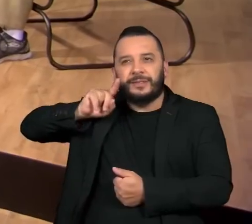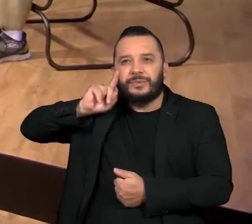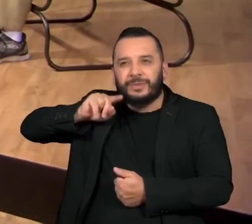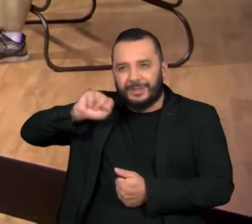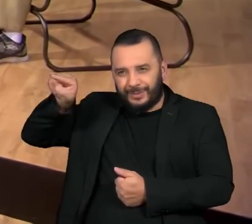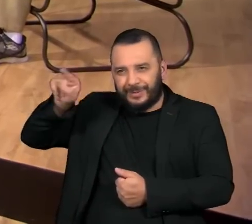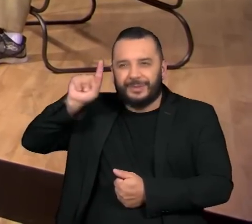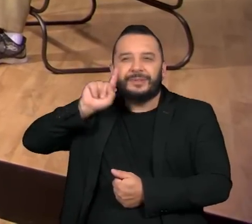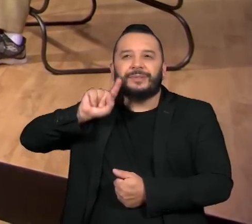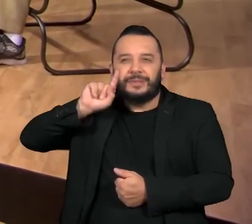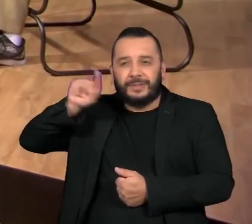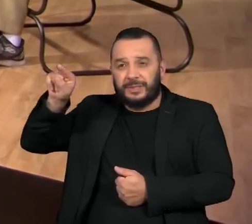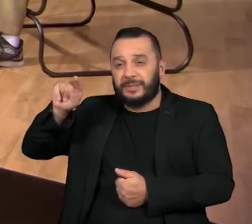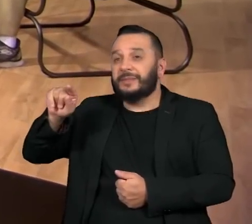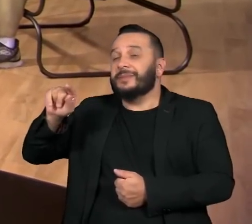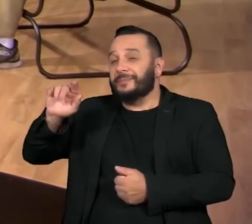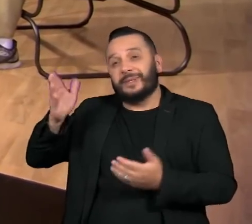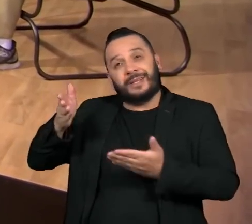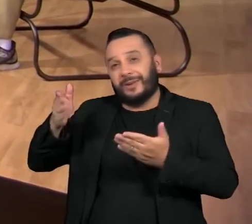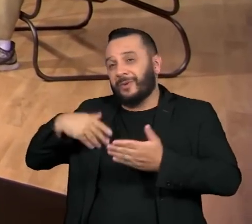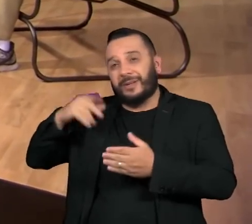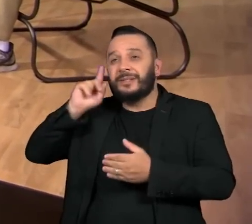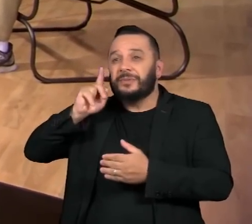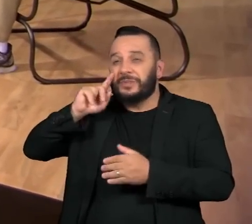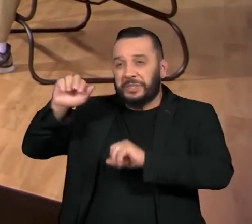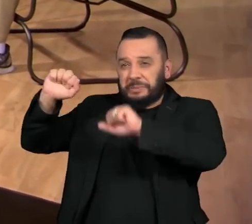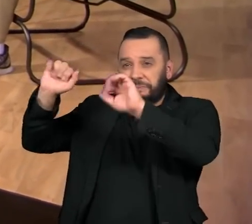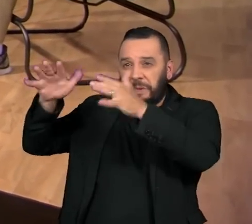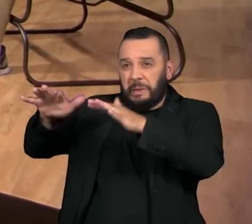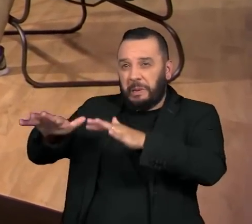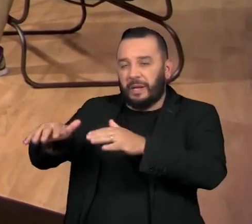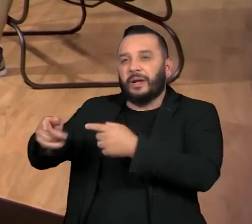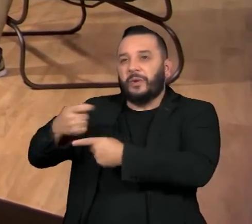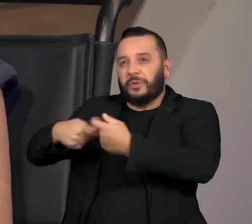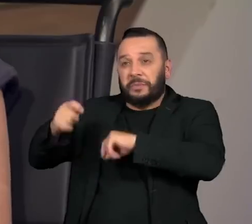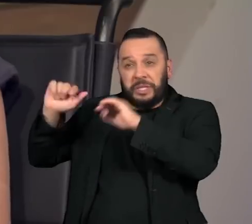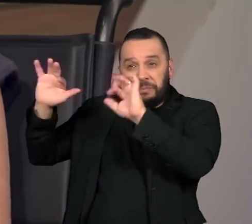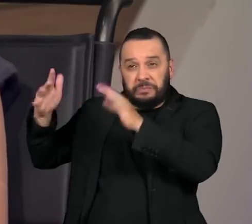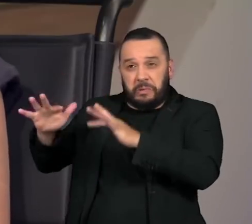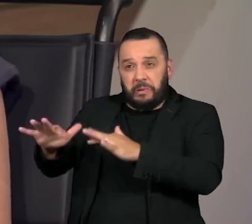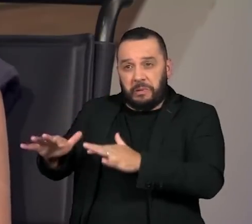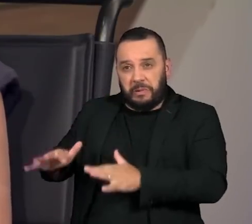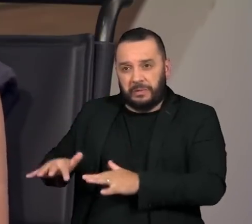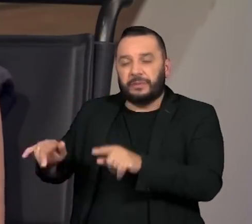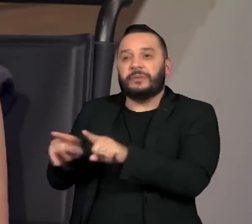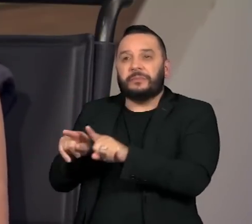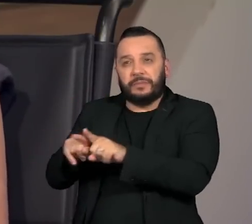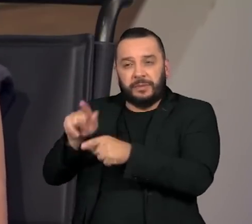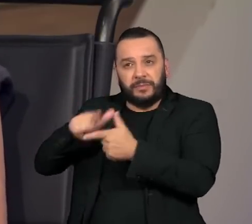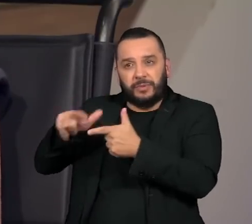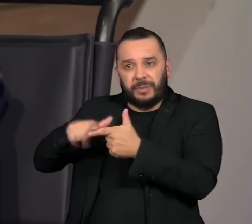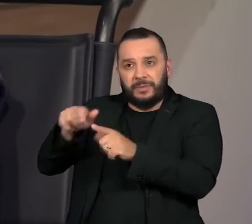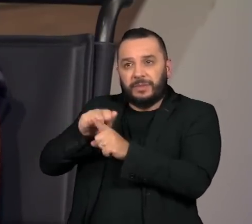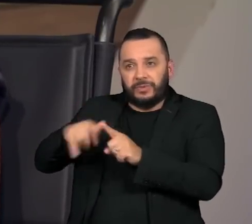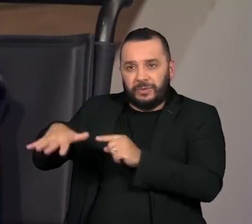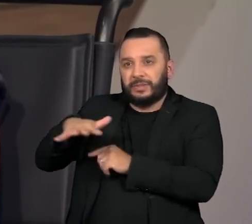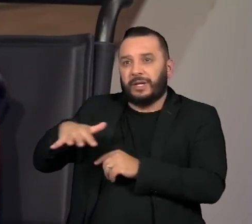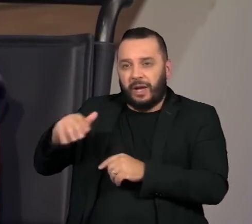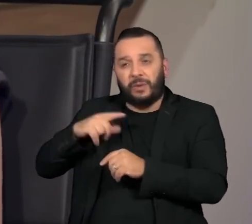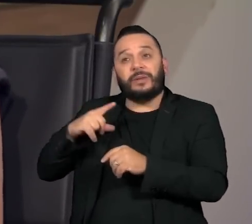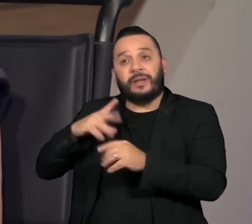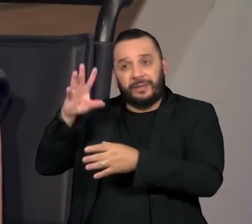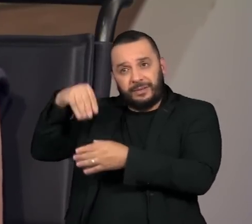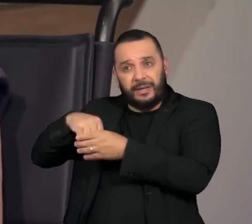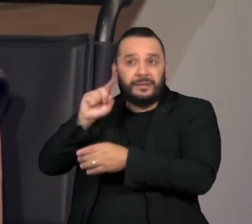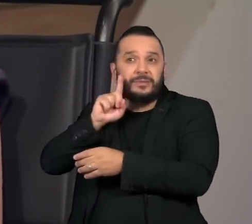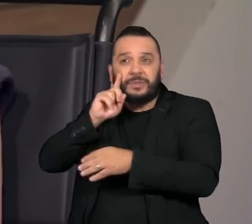eles também estão numa encruzilhada, eles estão com um declínio econômico acentuado e uma crise social e polarizada muito grave